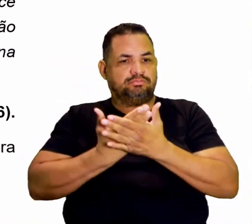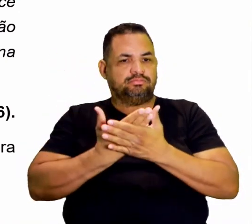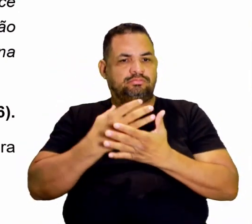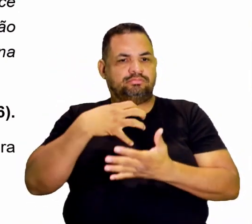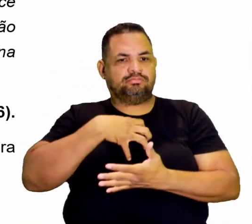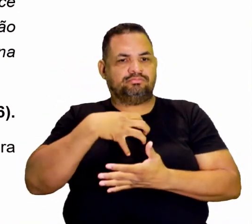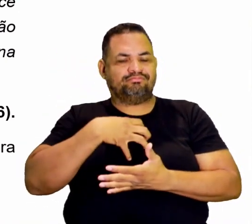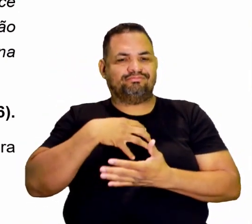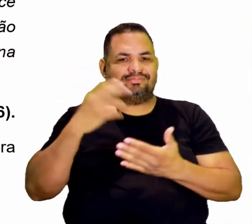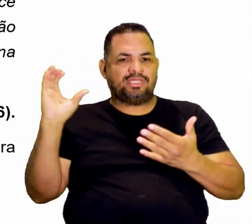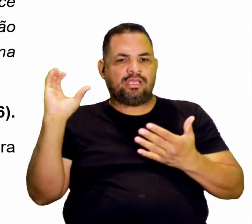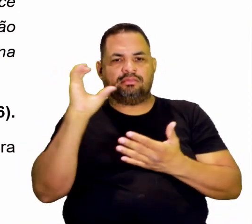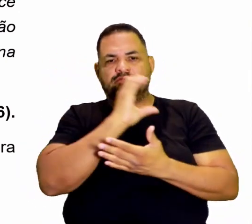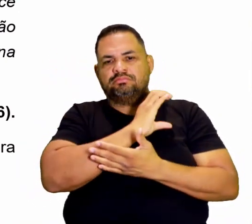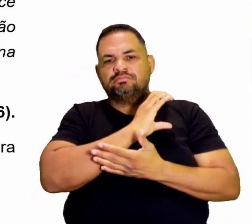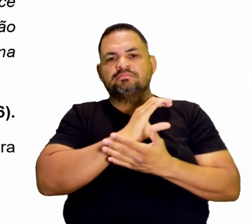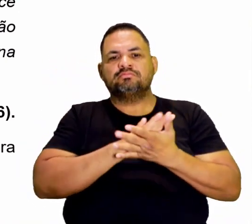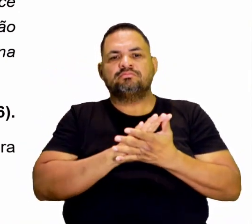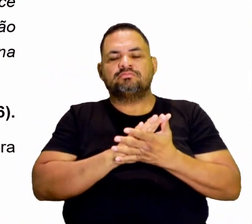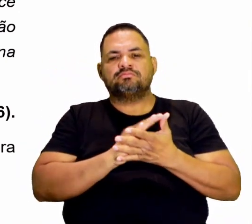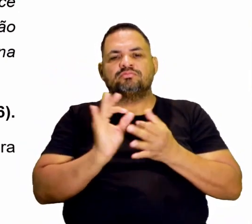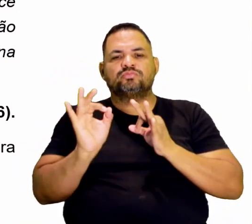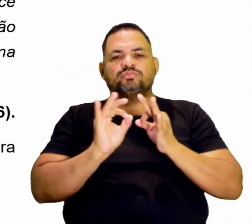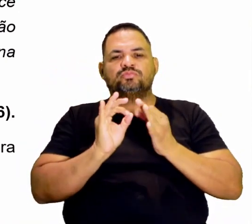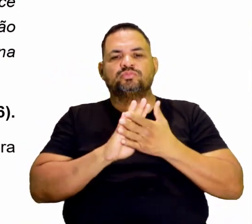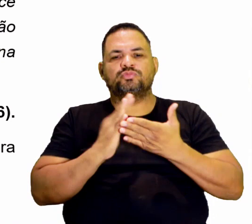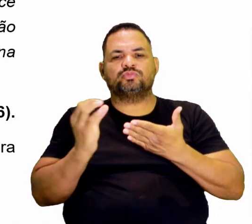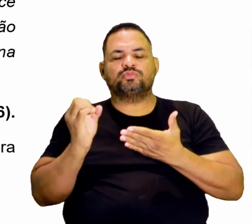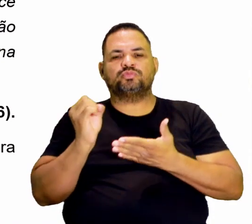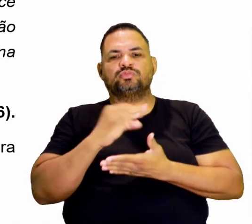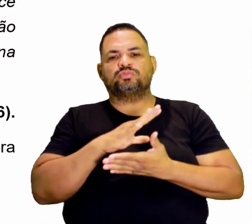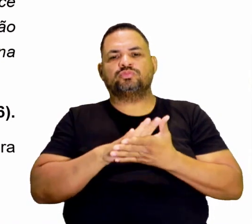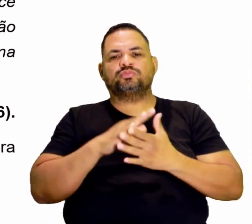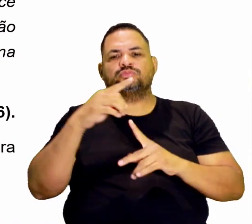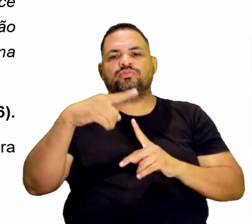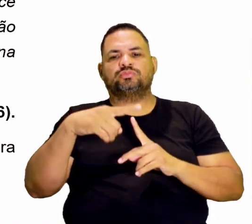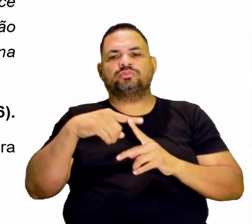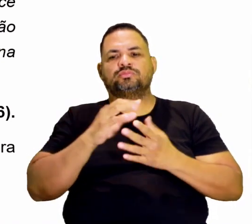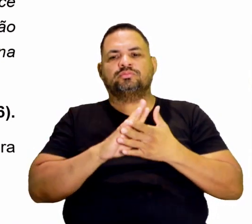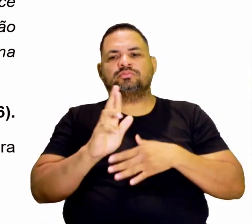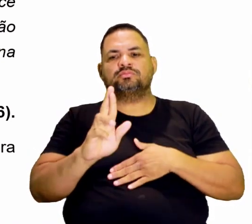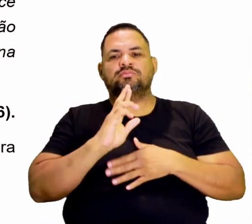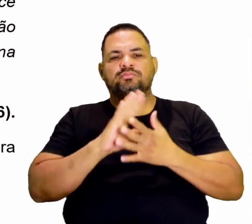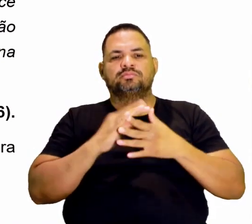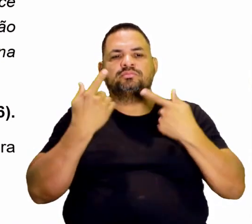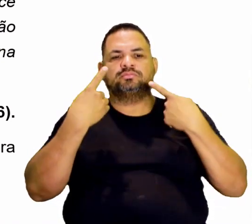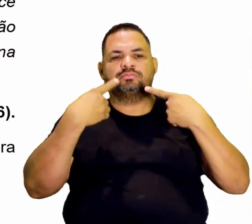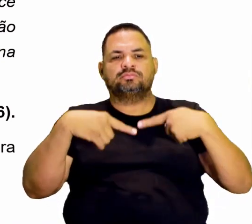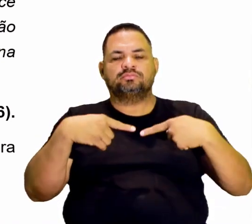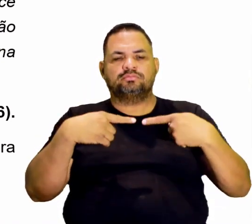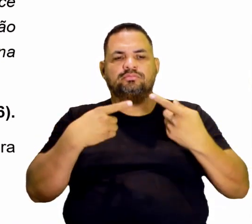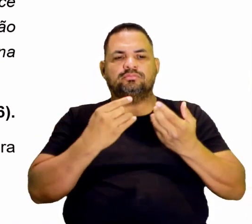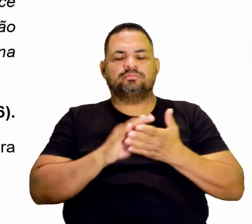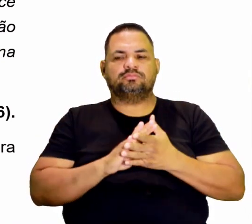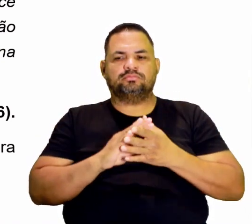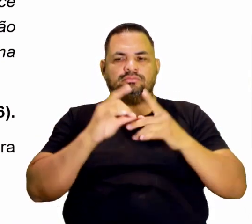ele sentiu a urgência de criar um novo estilo como resposta ao